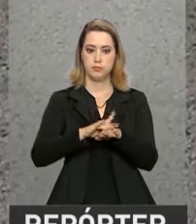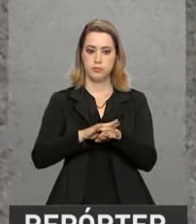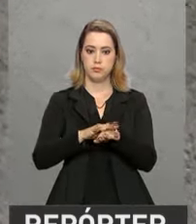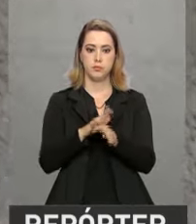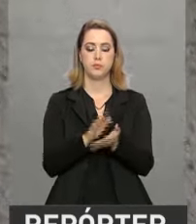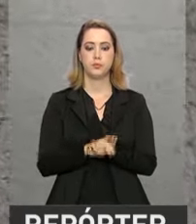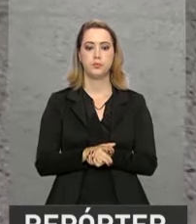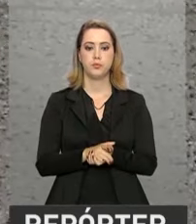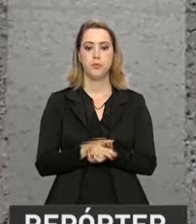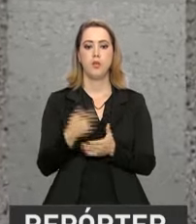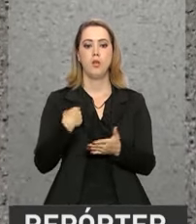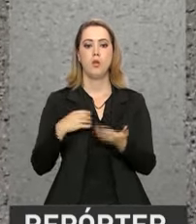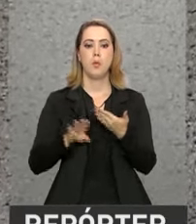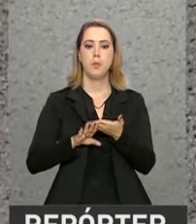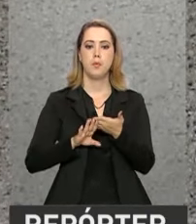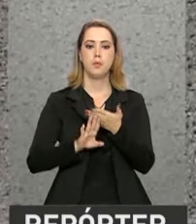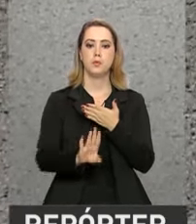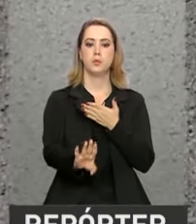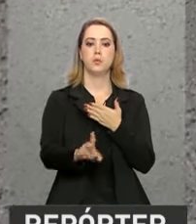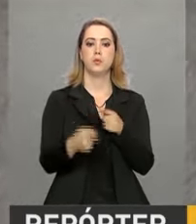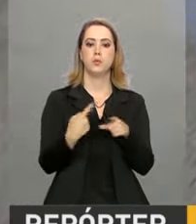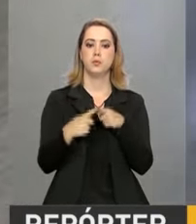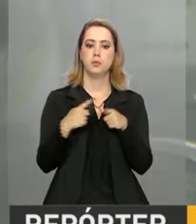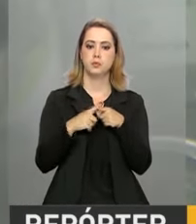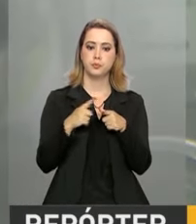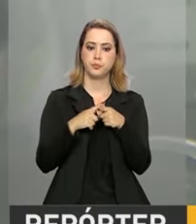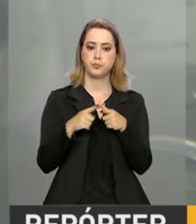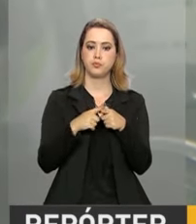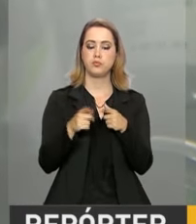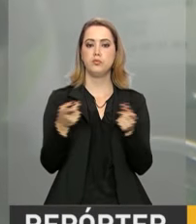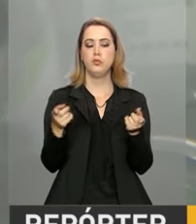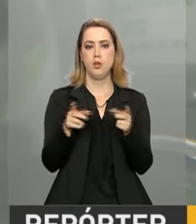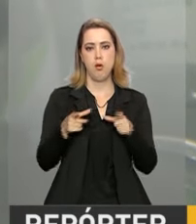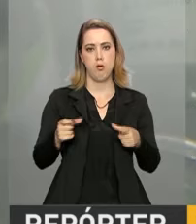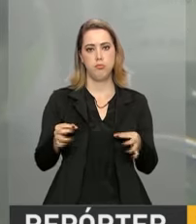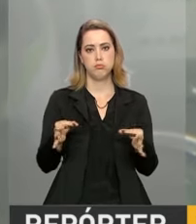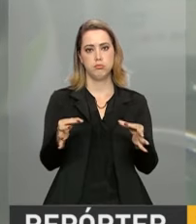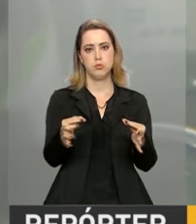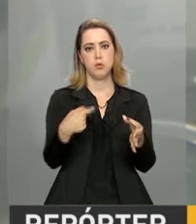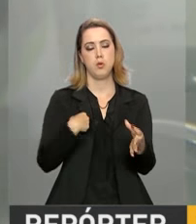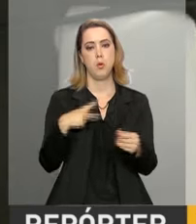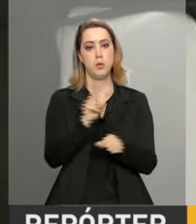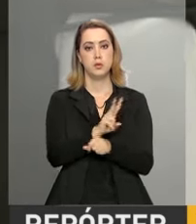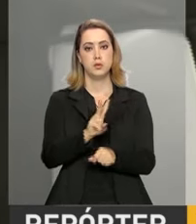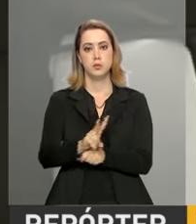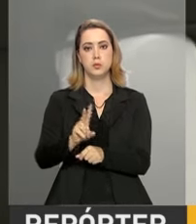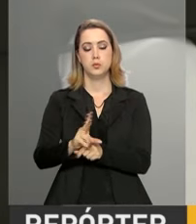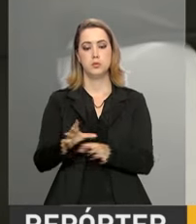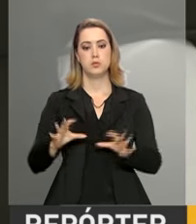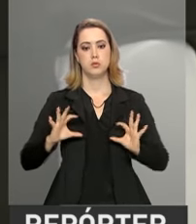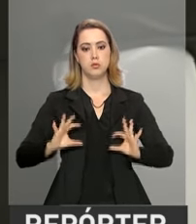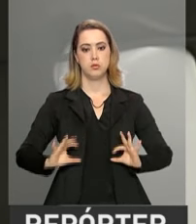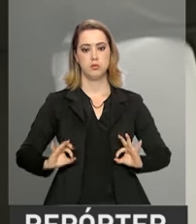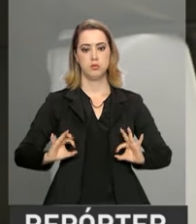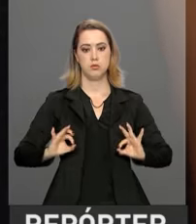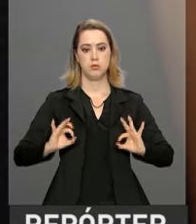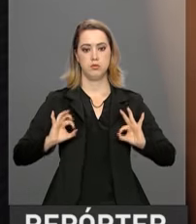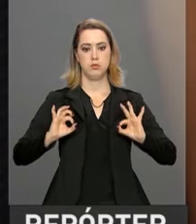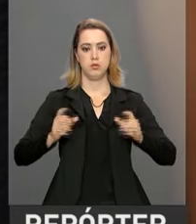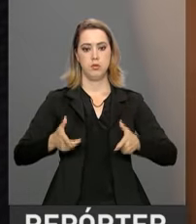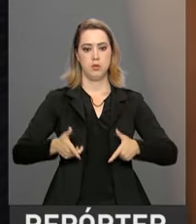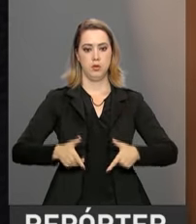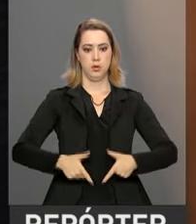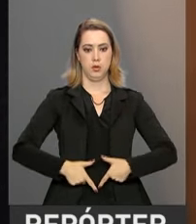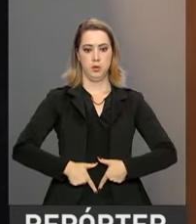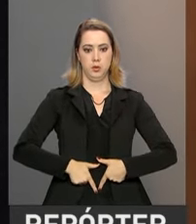A vacina contra o papilomavírus humano, o HPV, protege principalmente contra o câncer de colo do útero. Ela